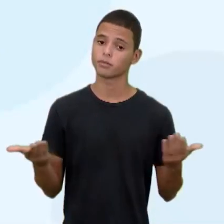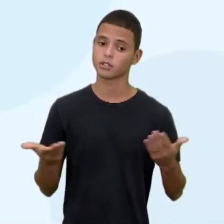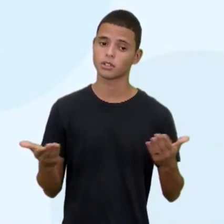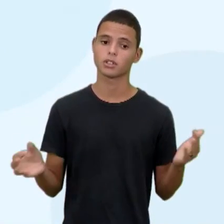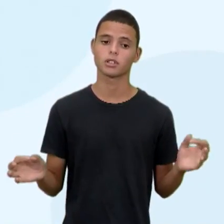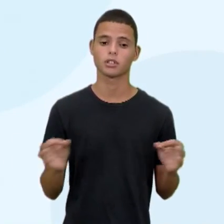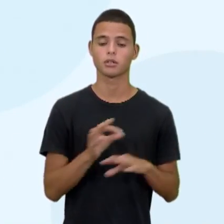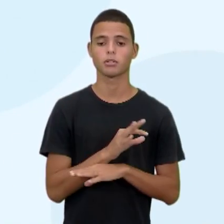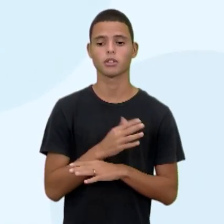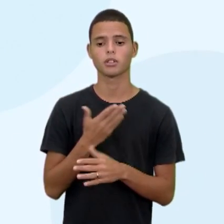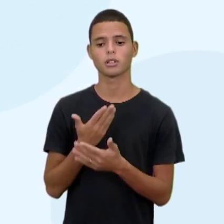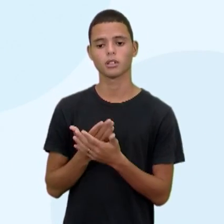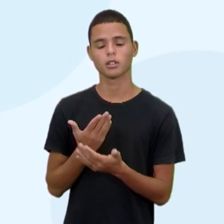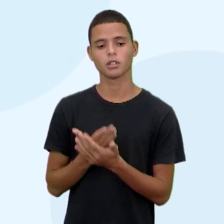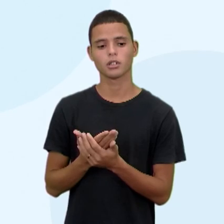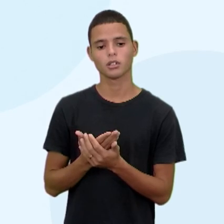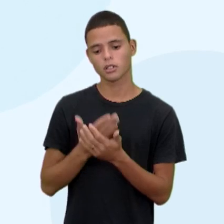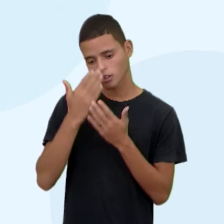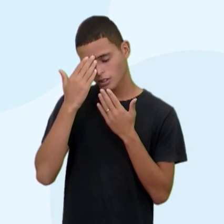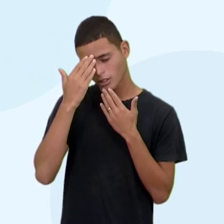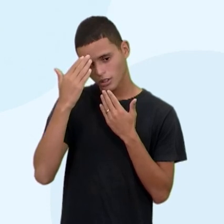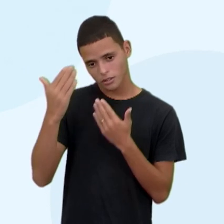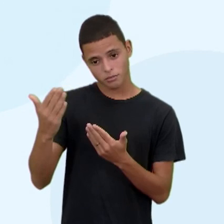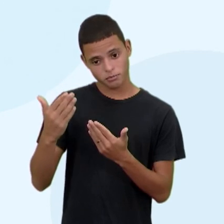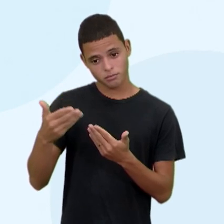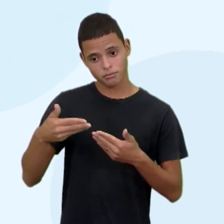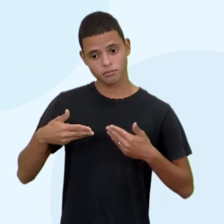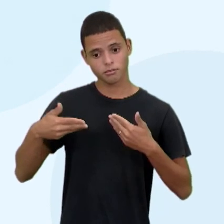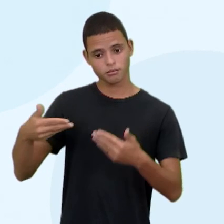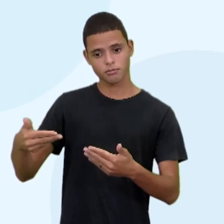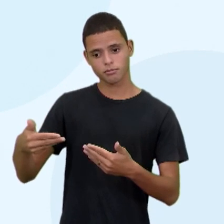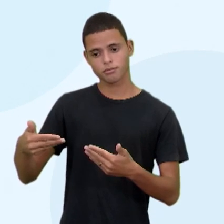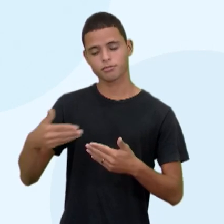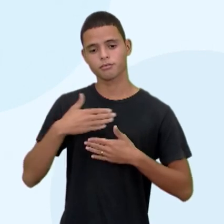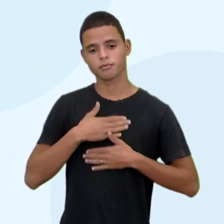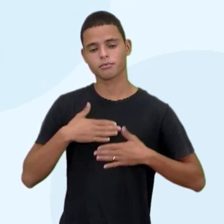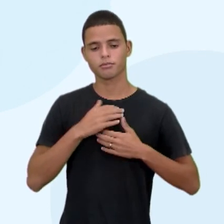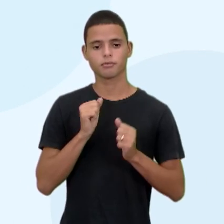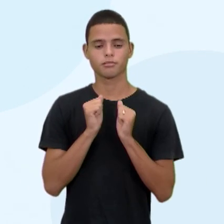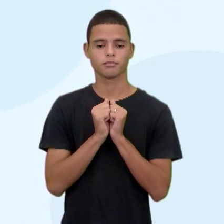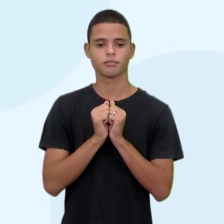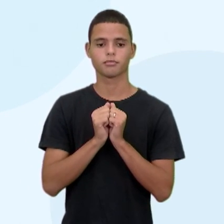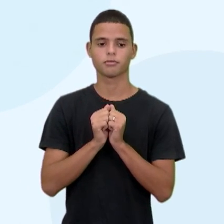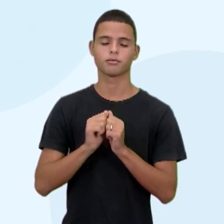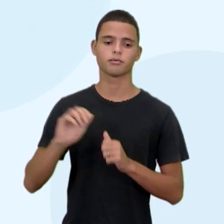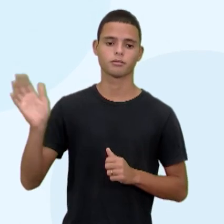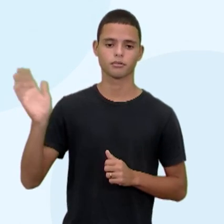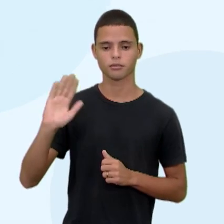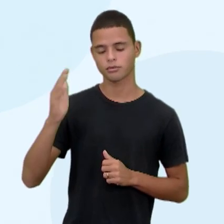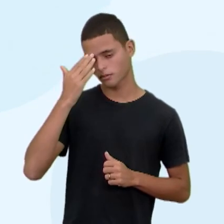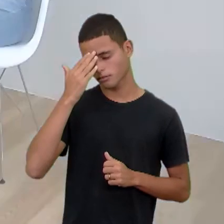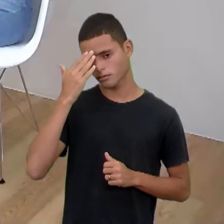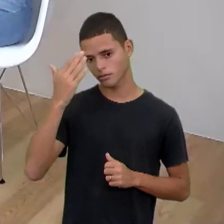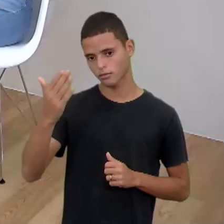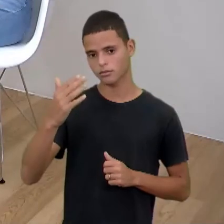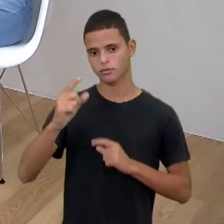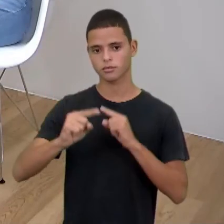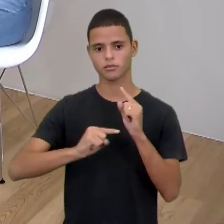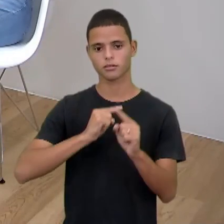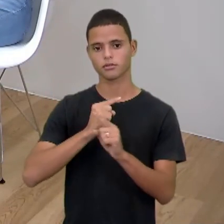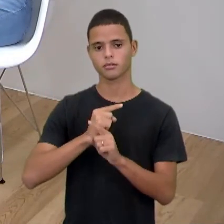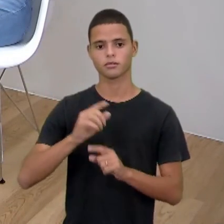ao final. Guerreiro, muito obrigada pelo convite, foi um prazer e até mais, pessoal. Eu quem agradeço.